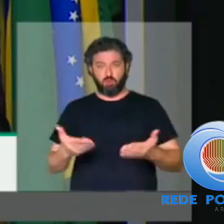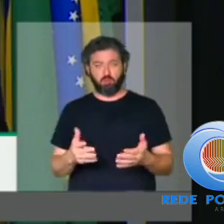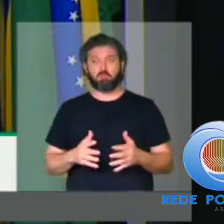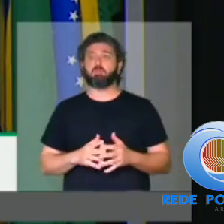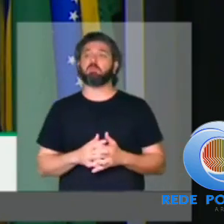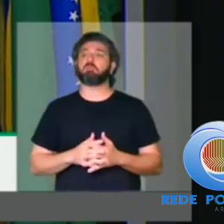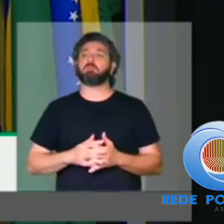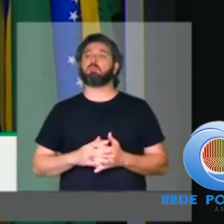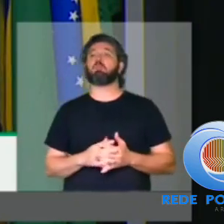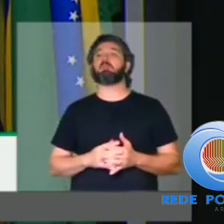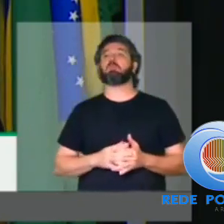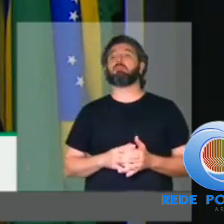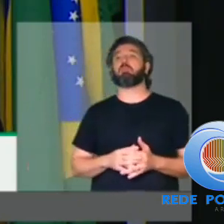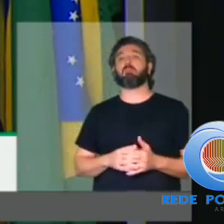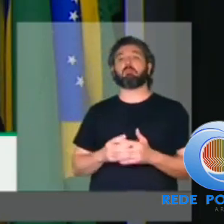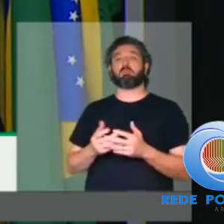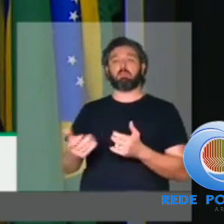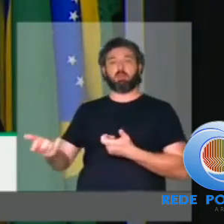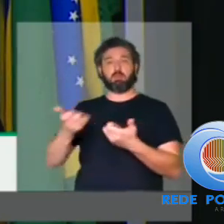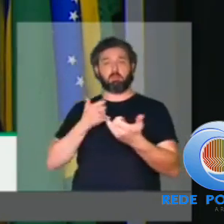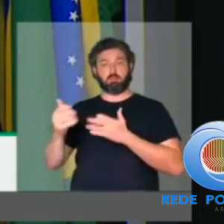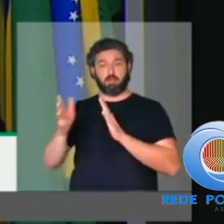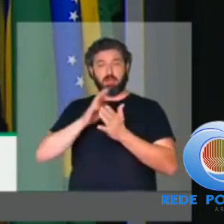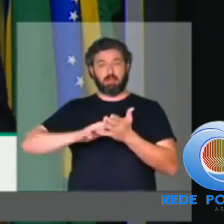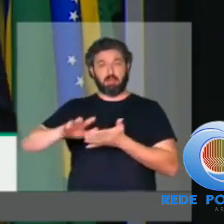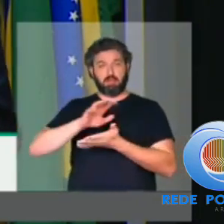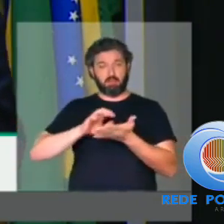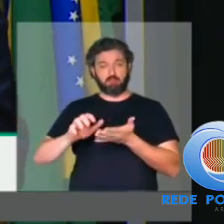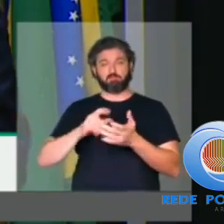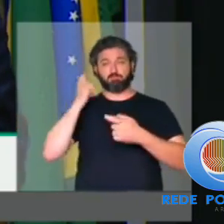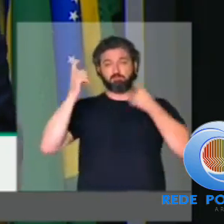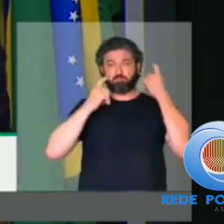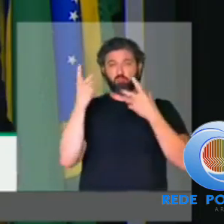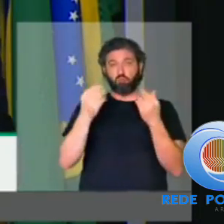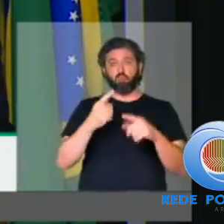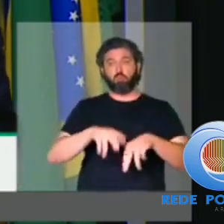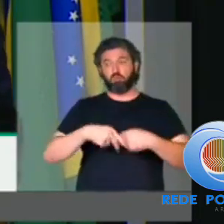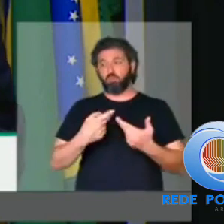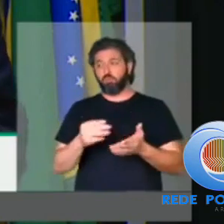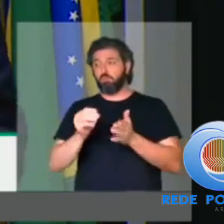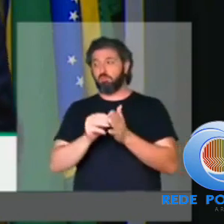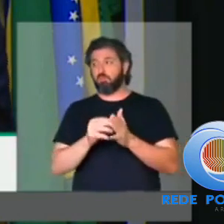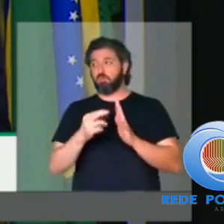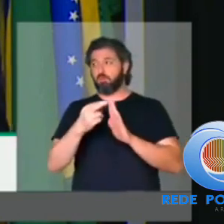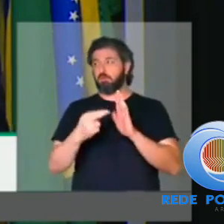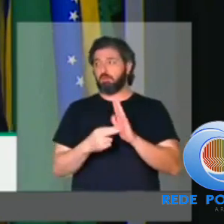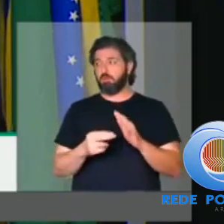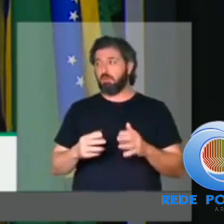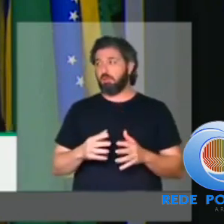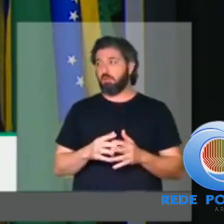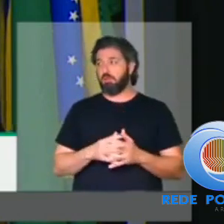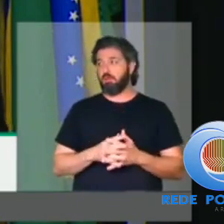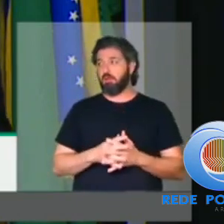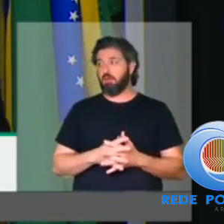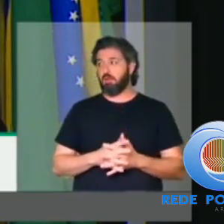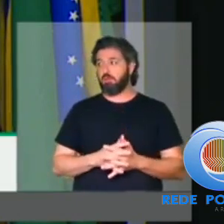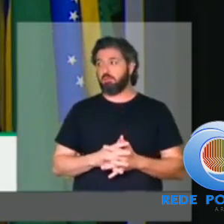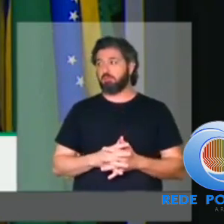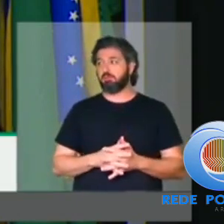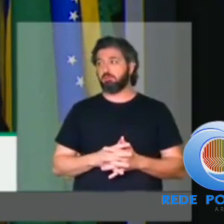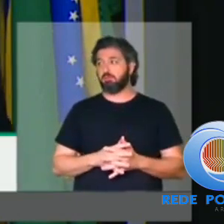Gomes, trouxe não só esse dado que preocupa pela falta de regularização das empresas,